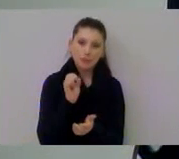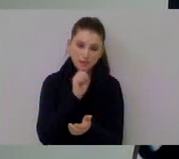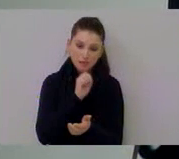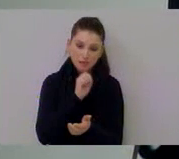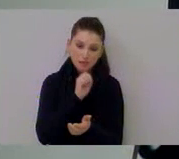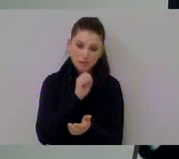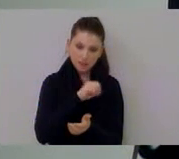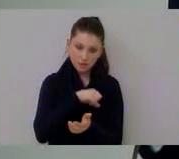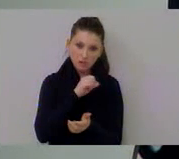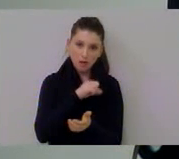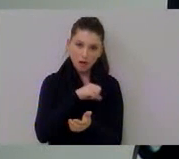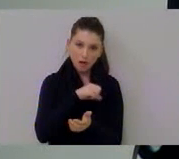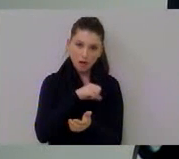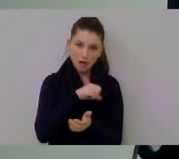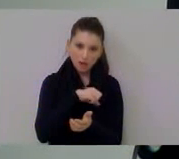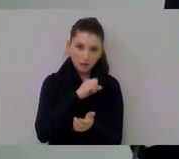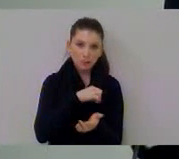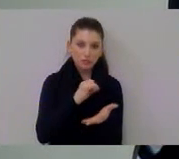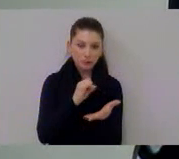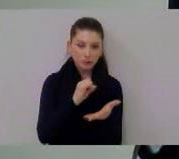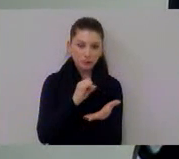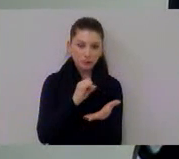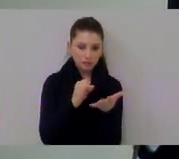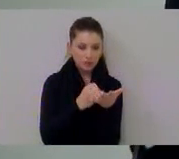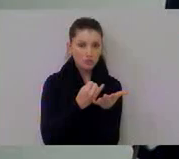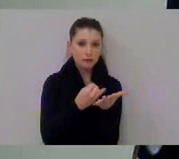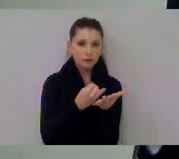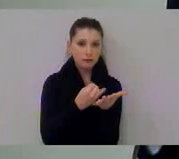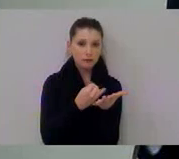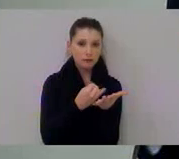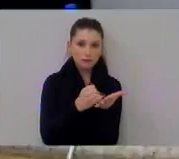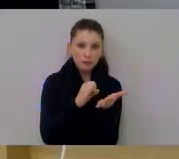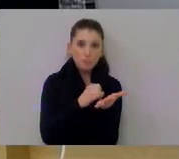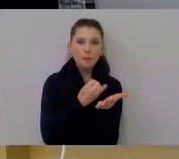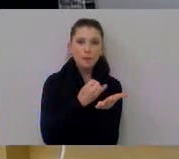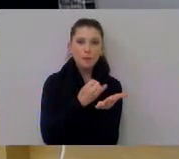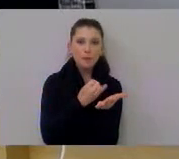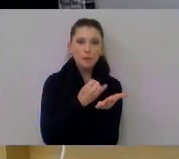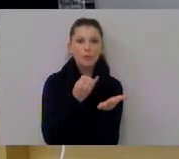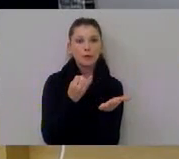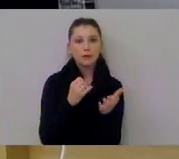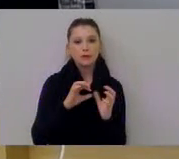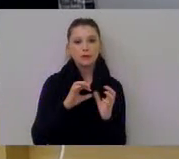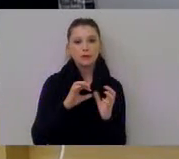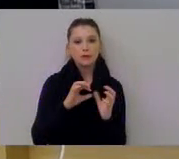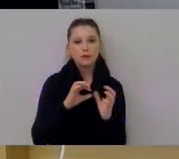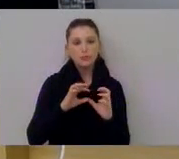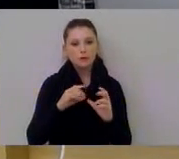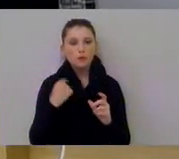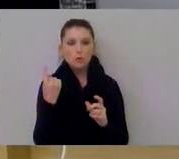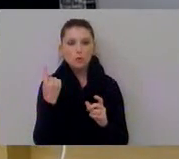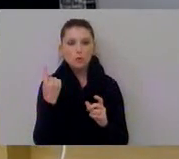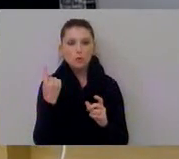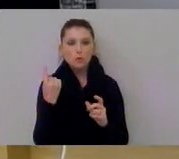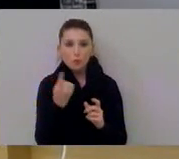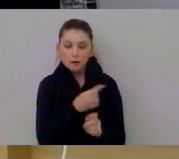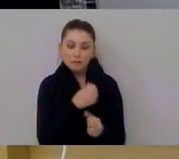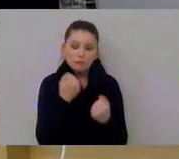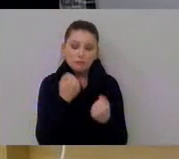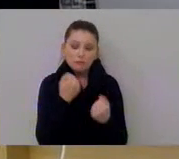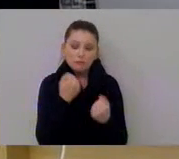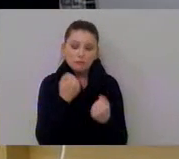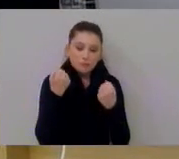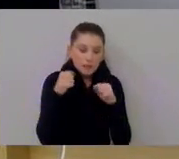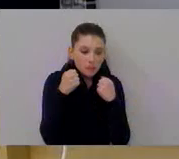Nós precisamos de dinheiro para fazer tudo isso. O